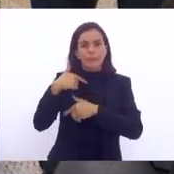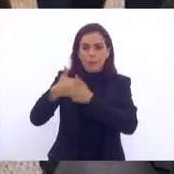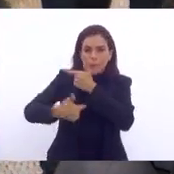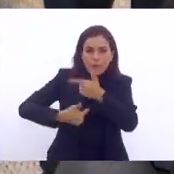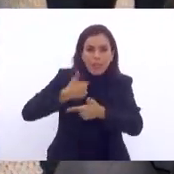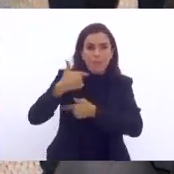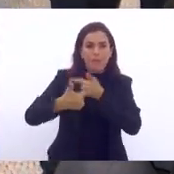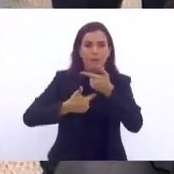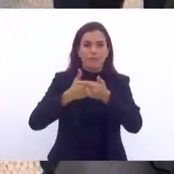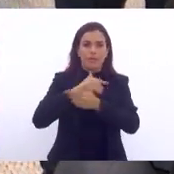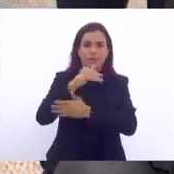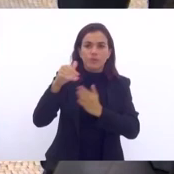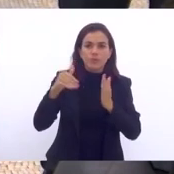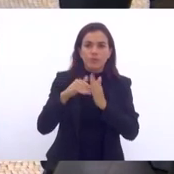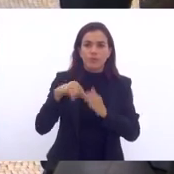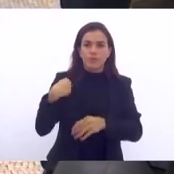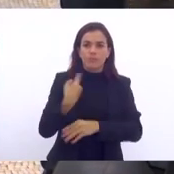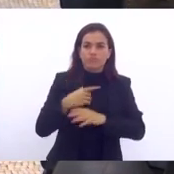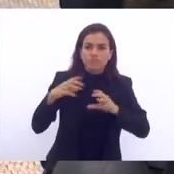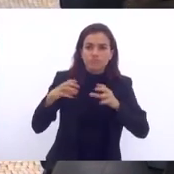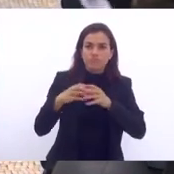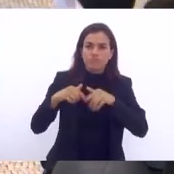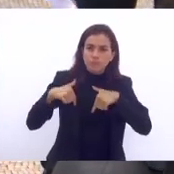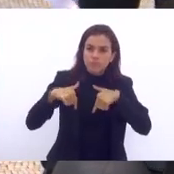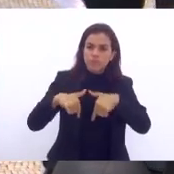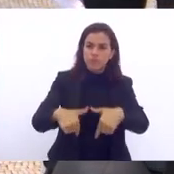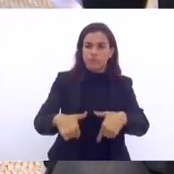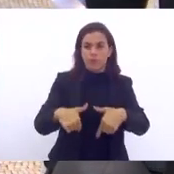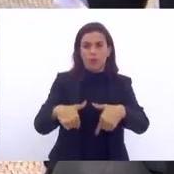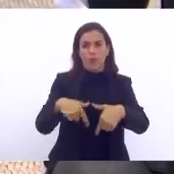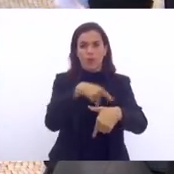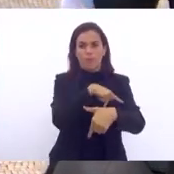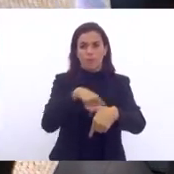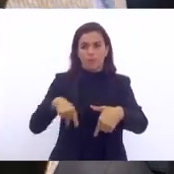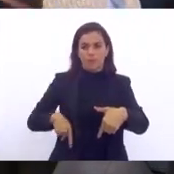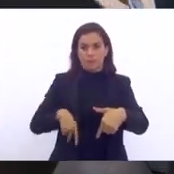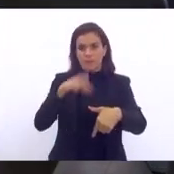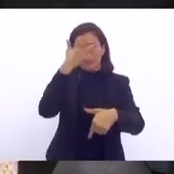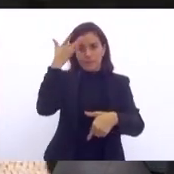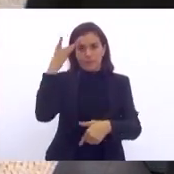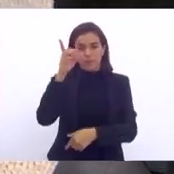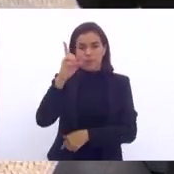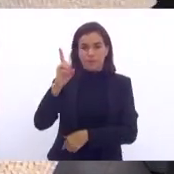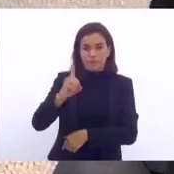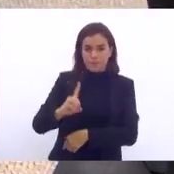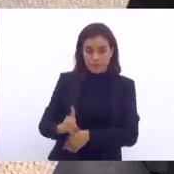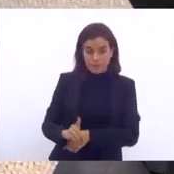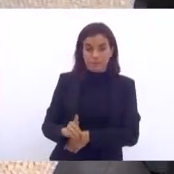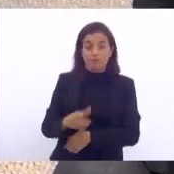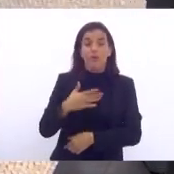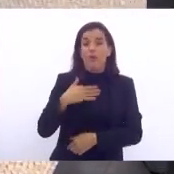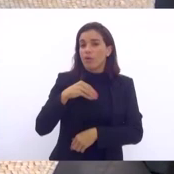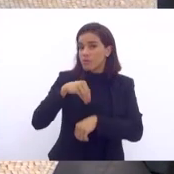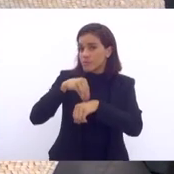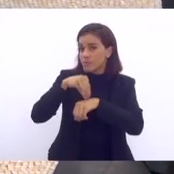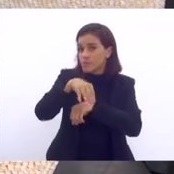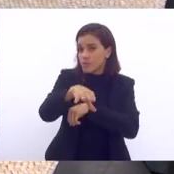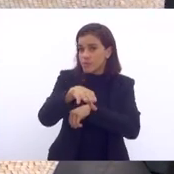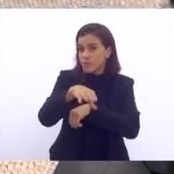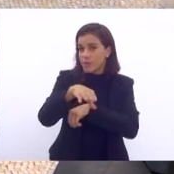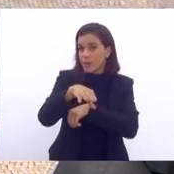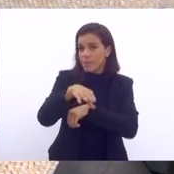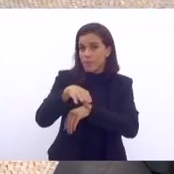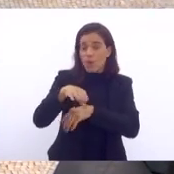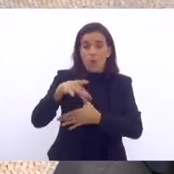também como presidente da Comissão da Pessoa com Deficiência. E eu digo, dos maiores líderes que eu já vi